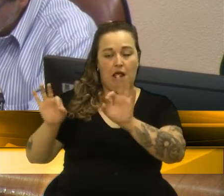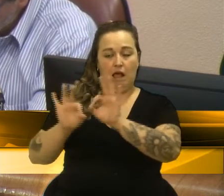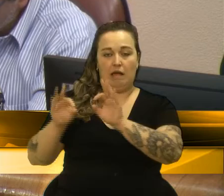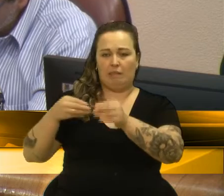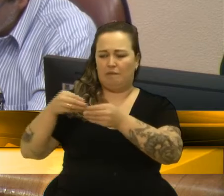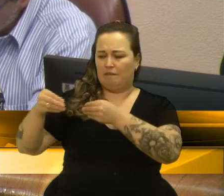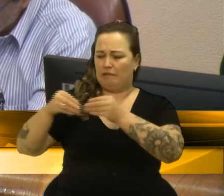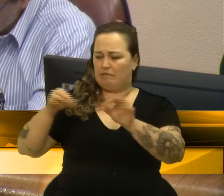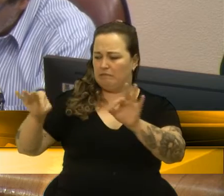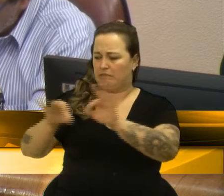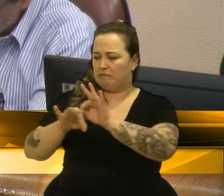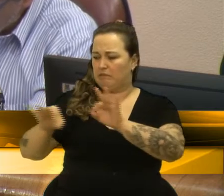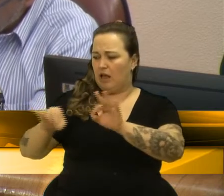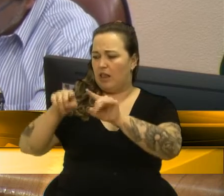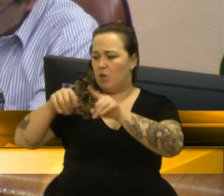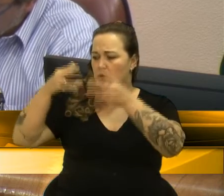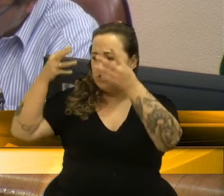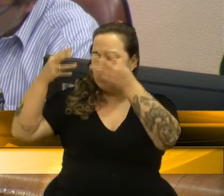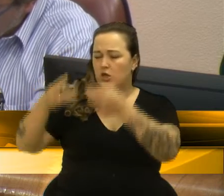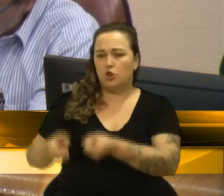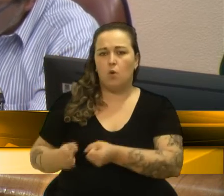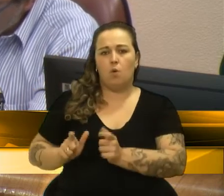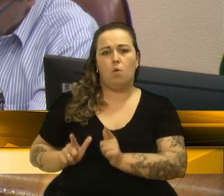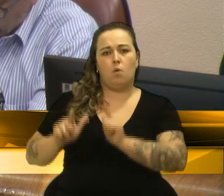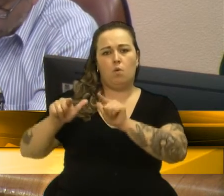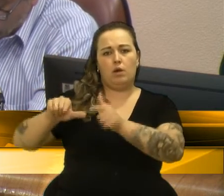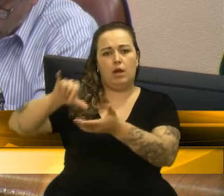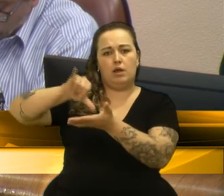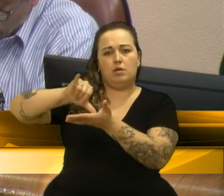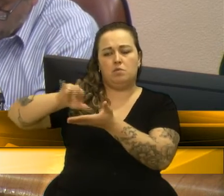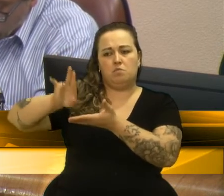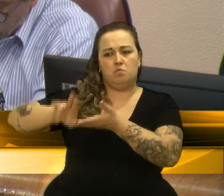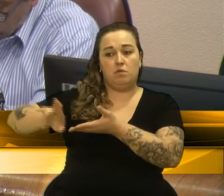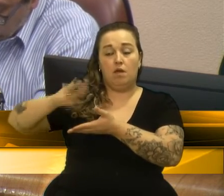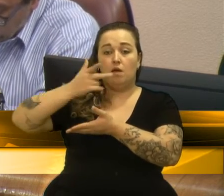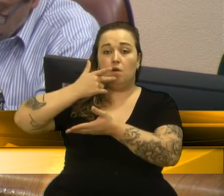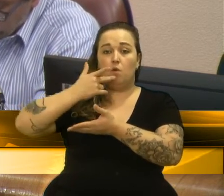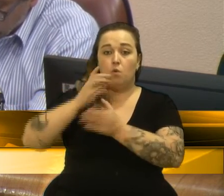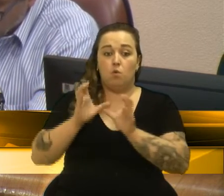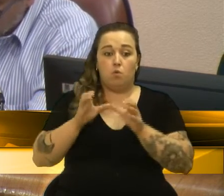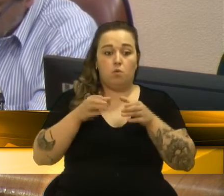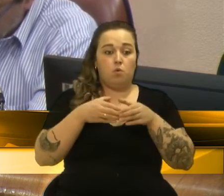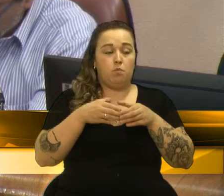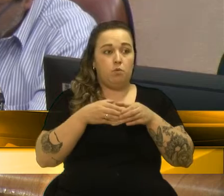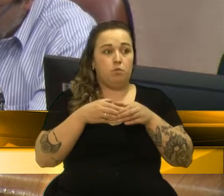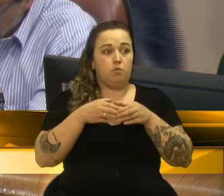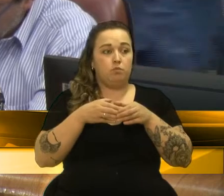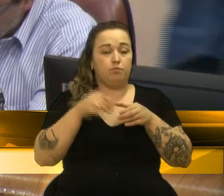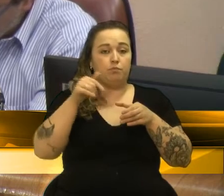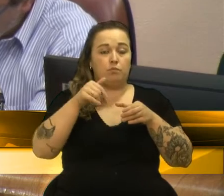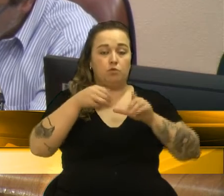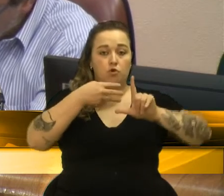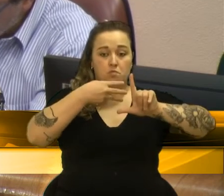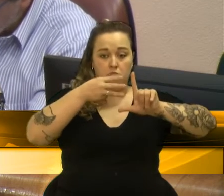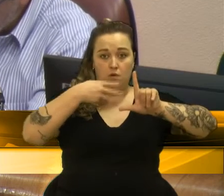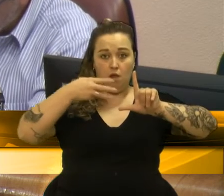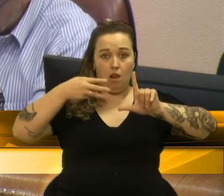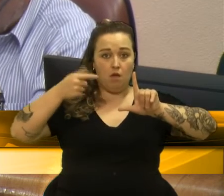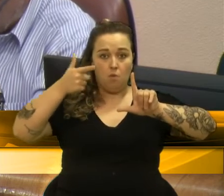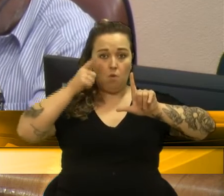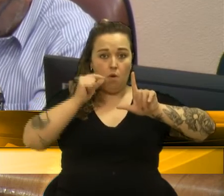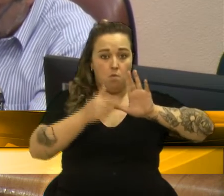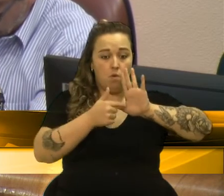do evento no centro da cidade. Desta forma, desamparou o grupo LGBT em seu direito de manifestação pública